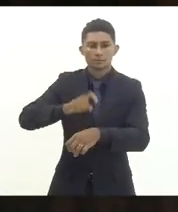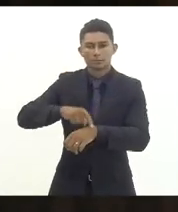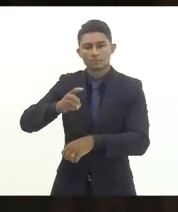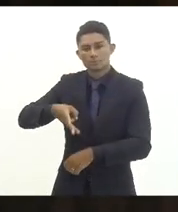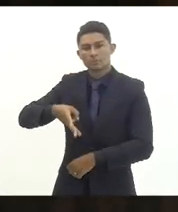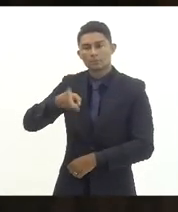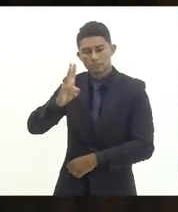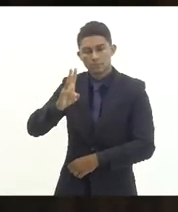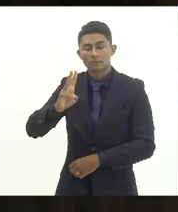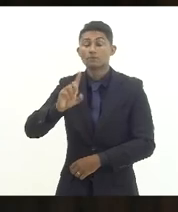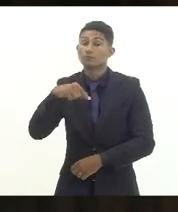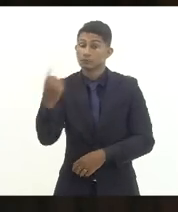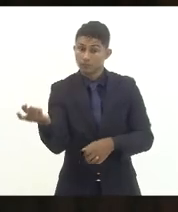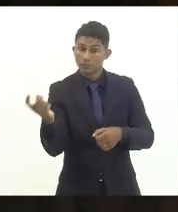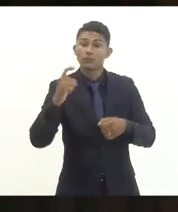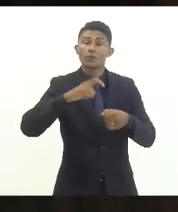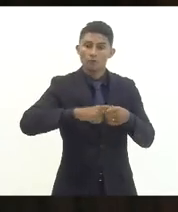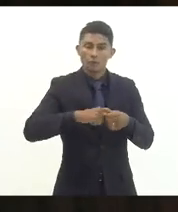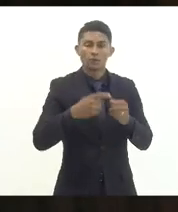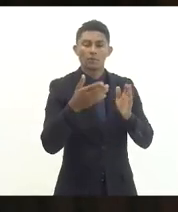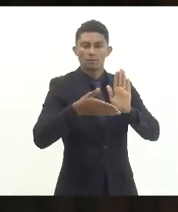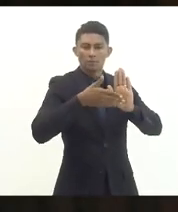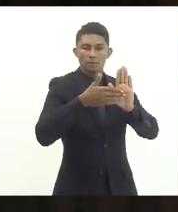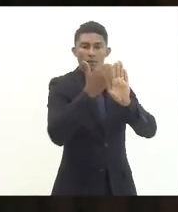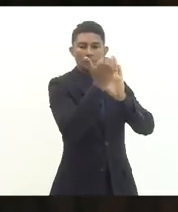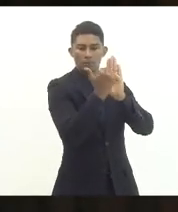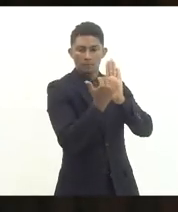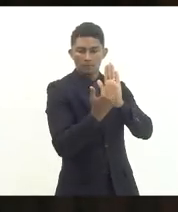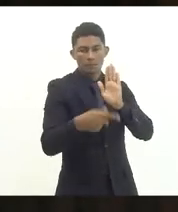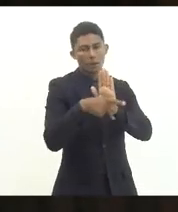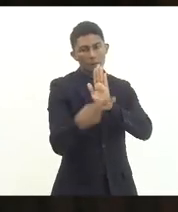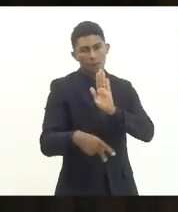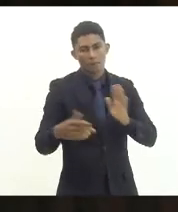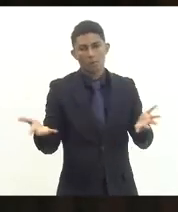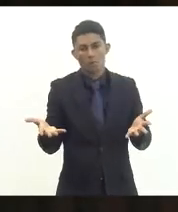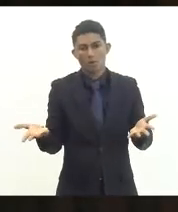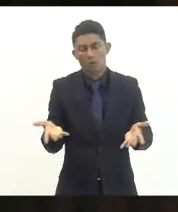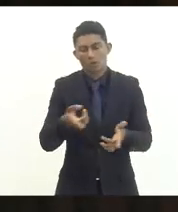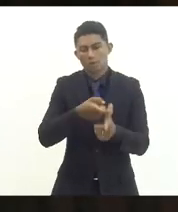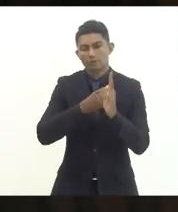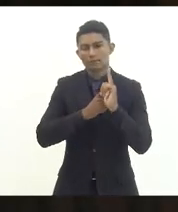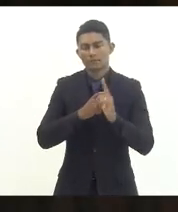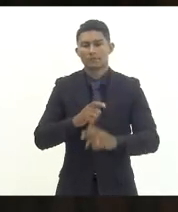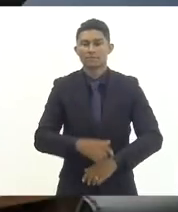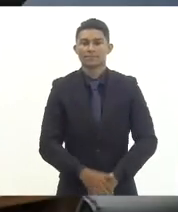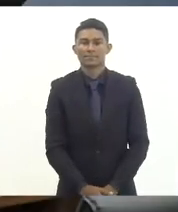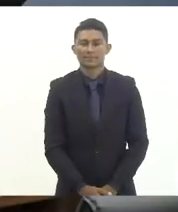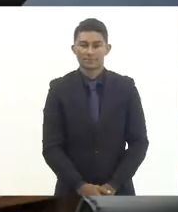horas, quando retornaremos com a ordem do dia. Está suspensa a sessão.